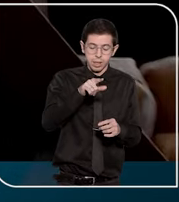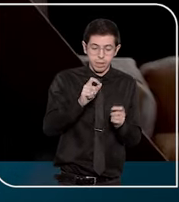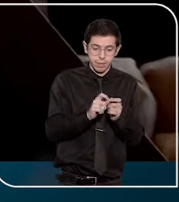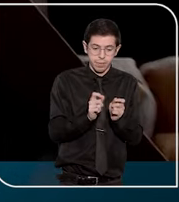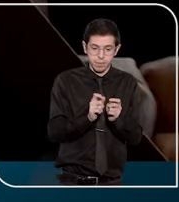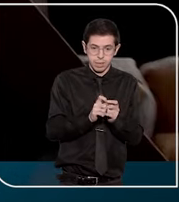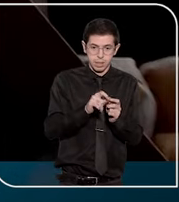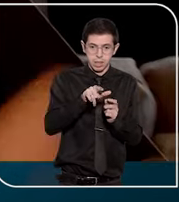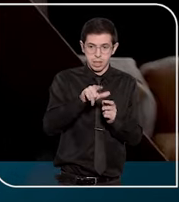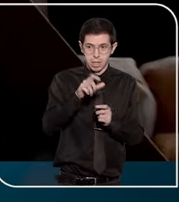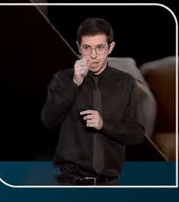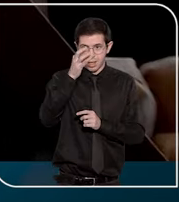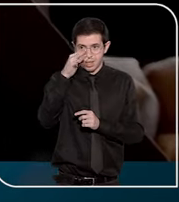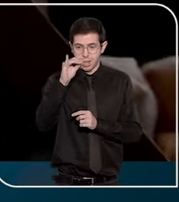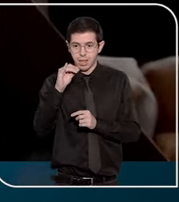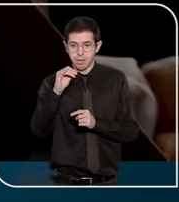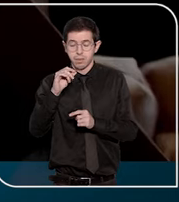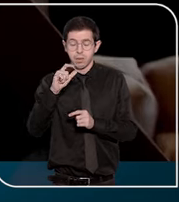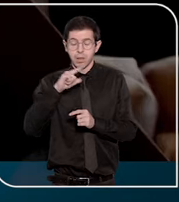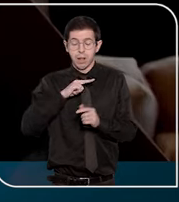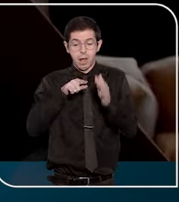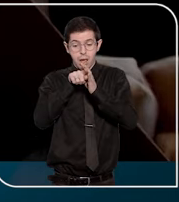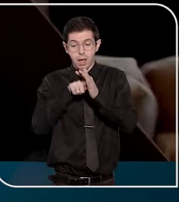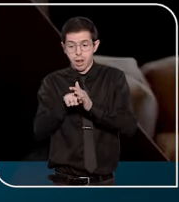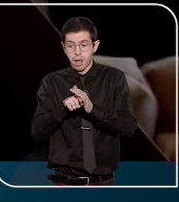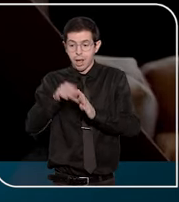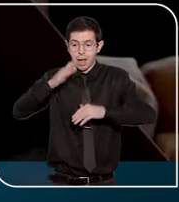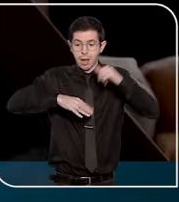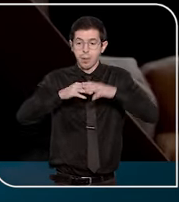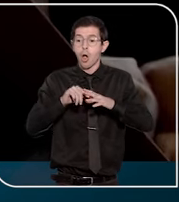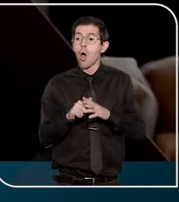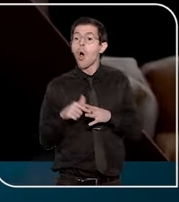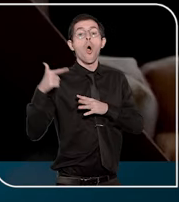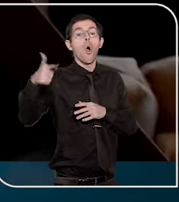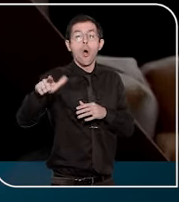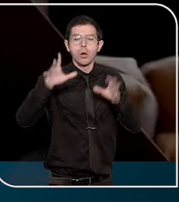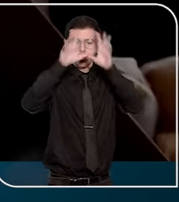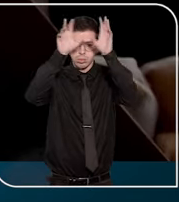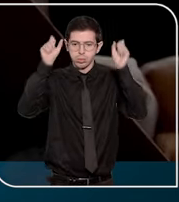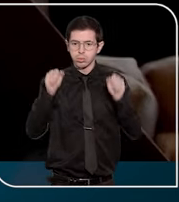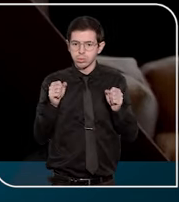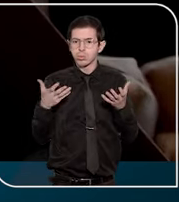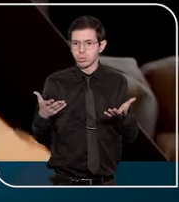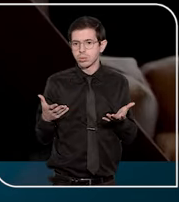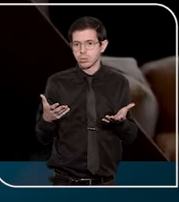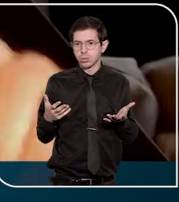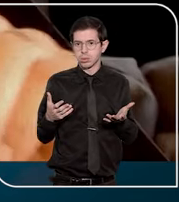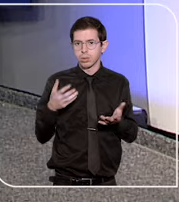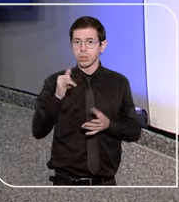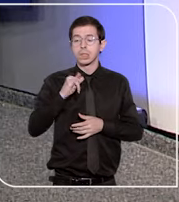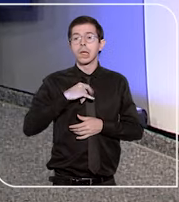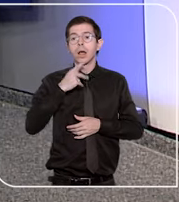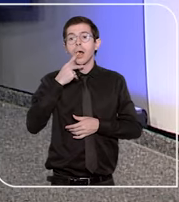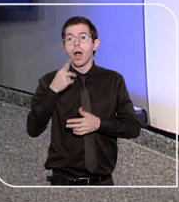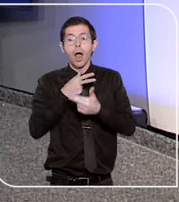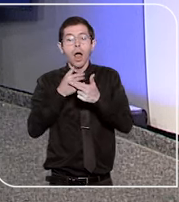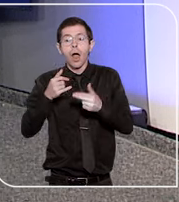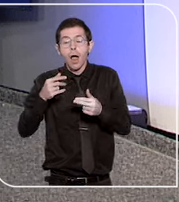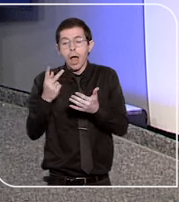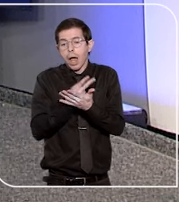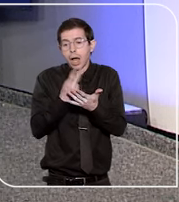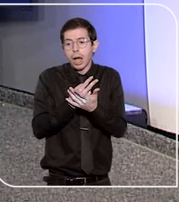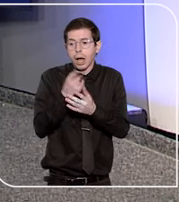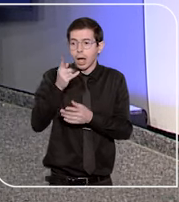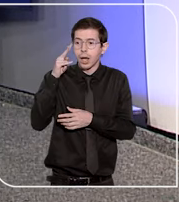apreciar competências de outros tribunais. É ou não é? Vê se eu falei aí muita coisa errada também, quem sabe algum de vocês vai ler aí